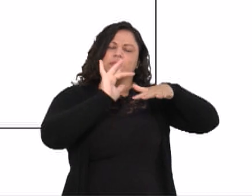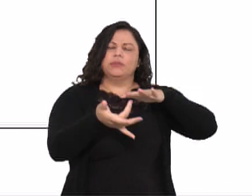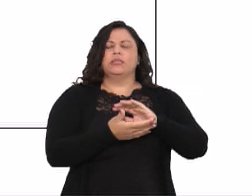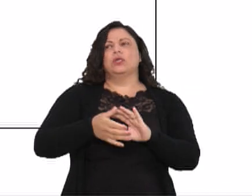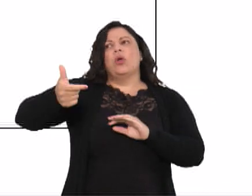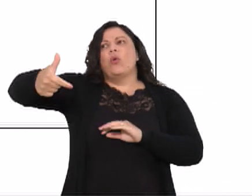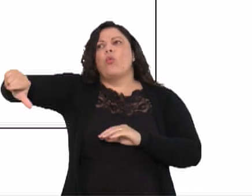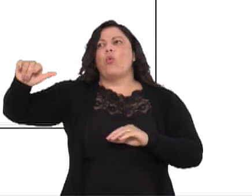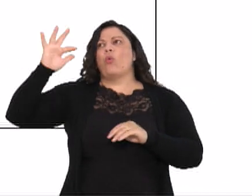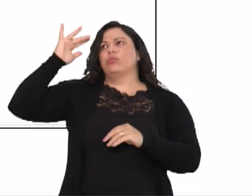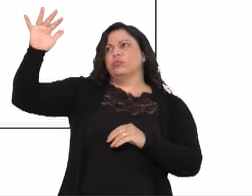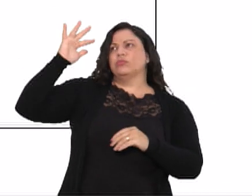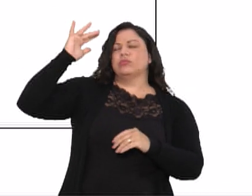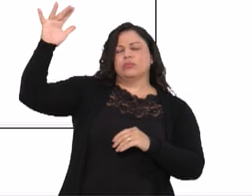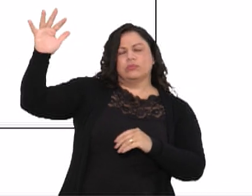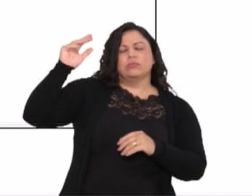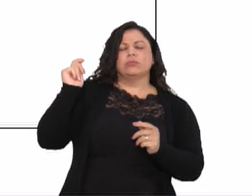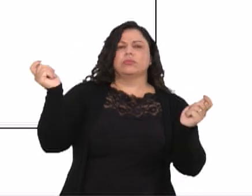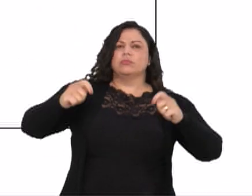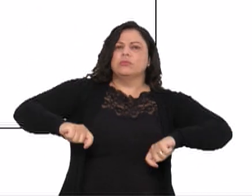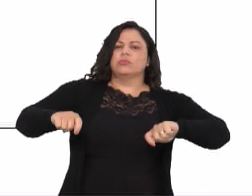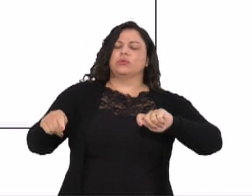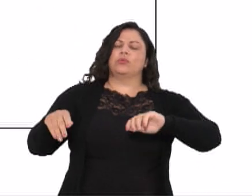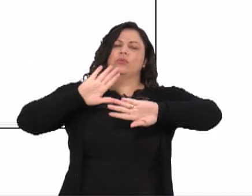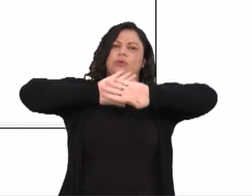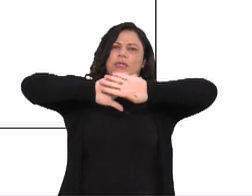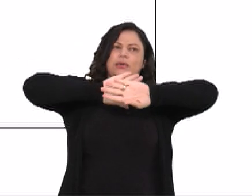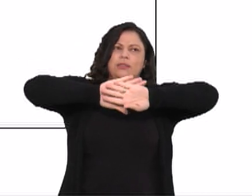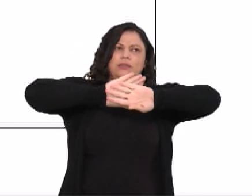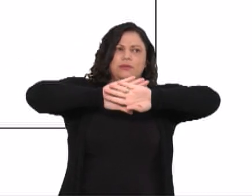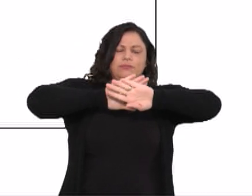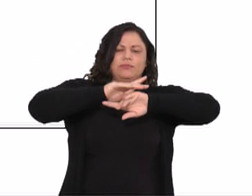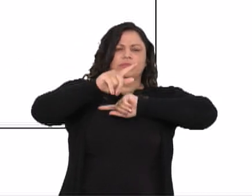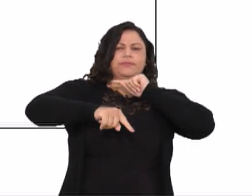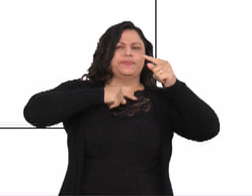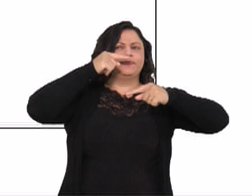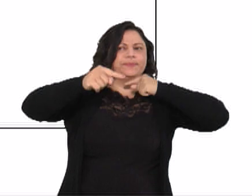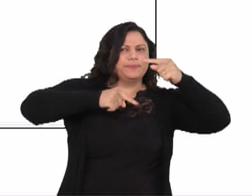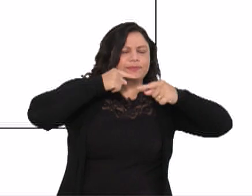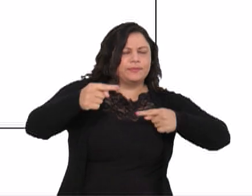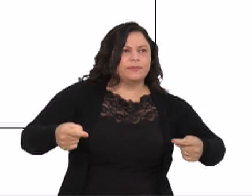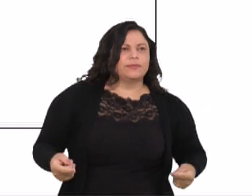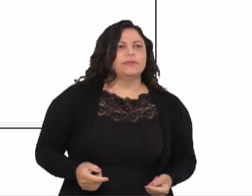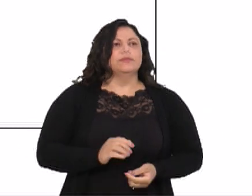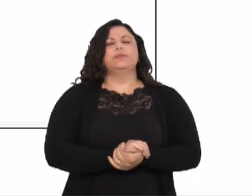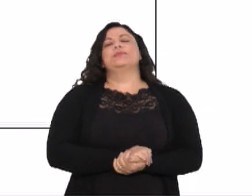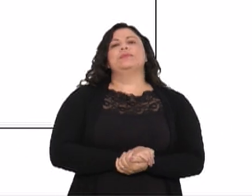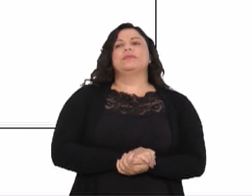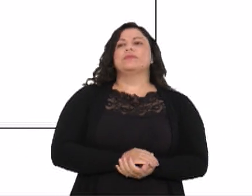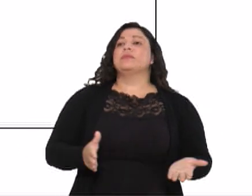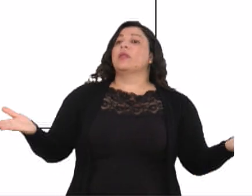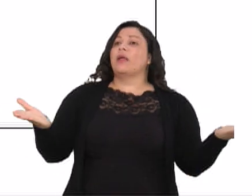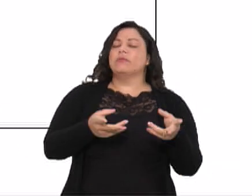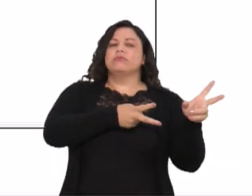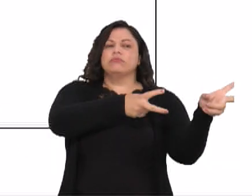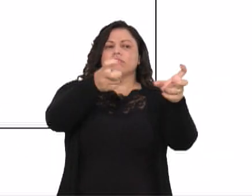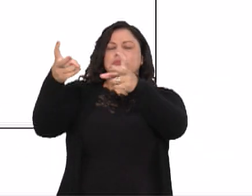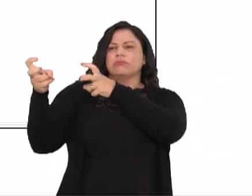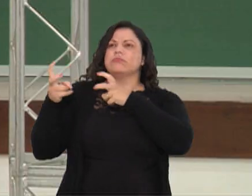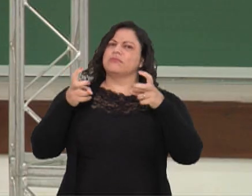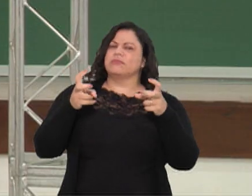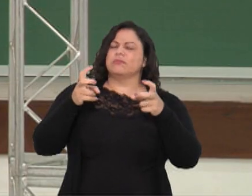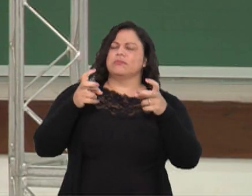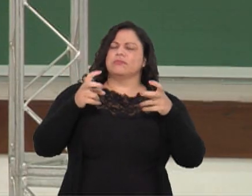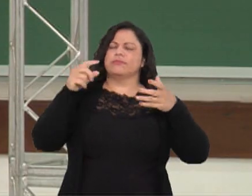ideologia e, por fim, ideologia e questionamento. Vamos observar algum